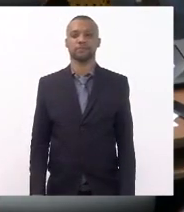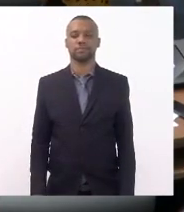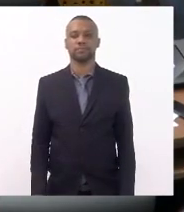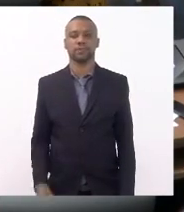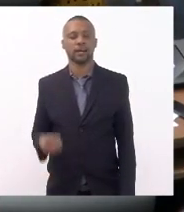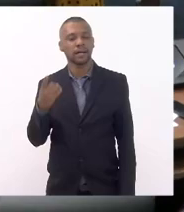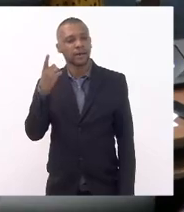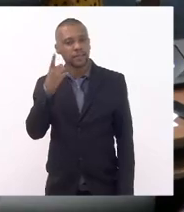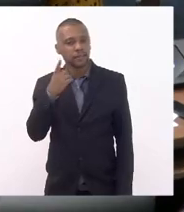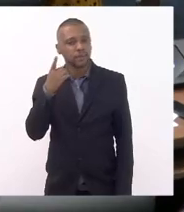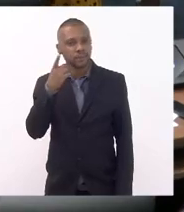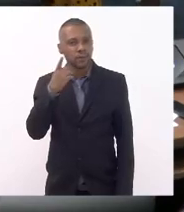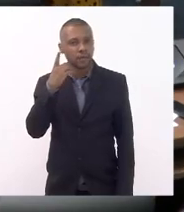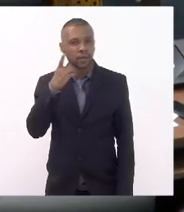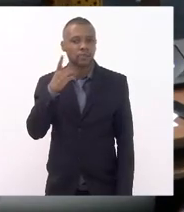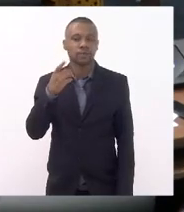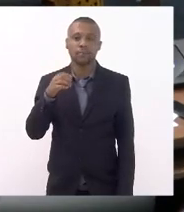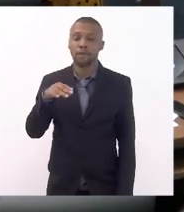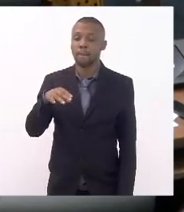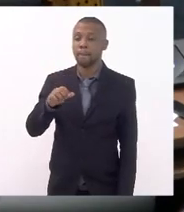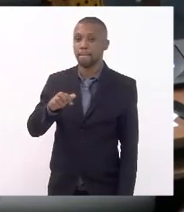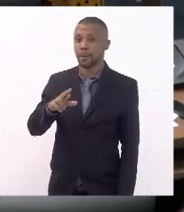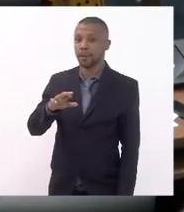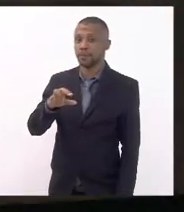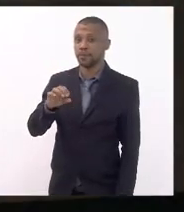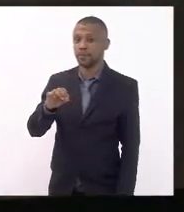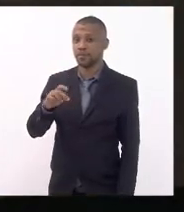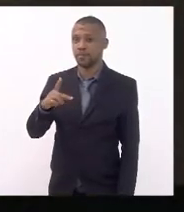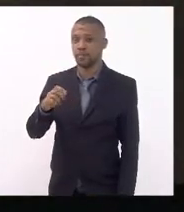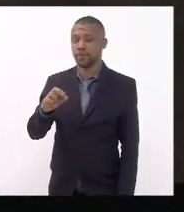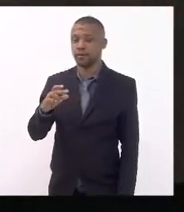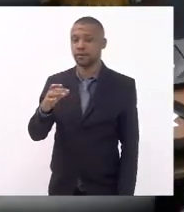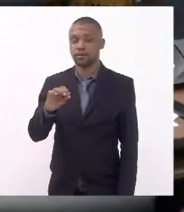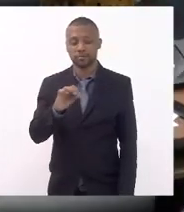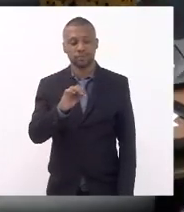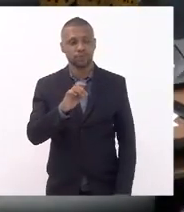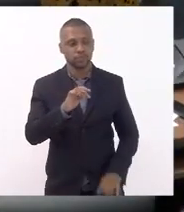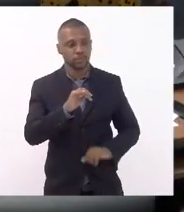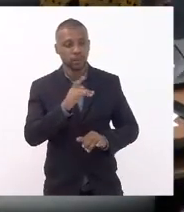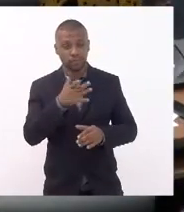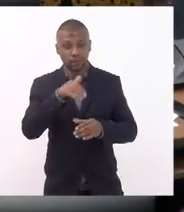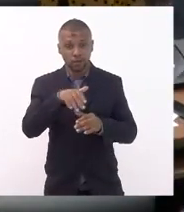Deputado Márcio Pacheco. Favorável.